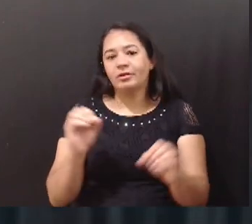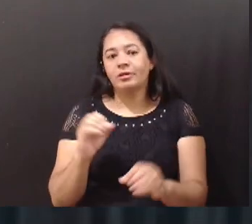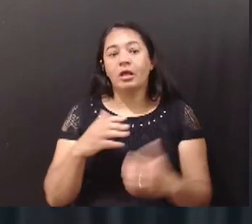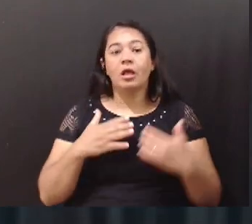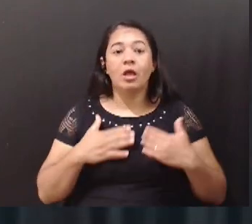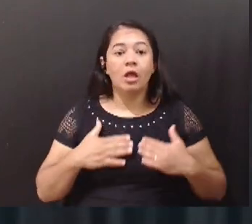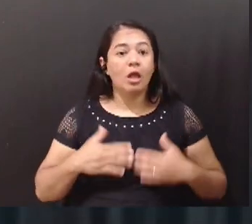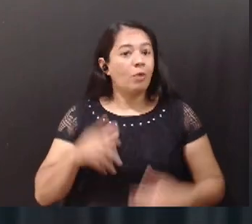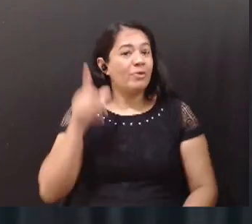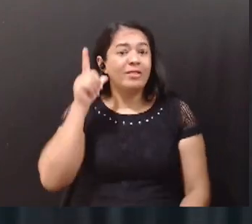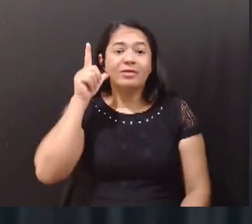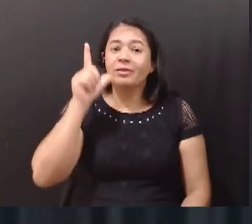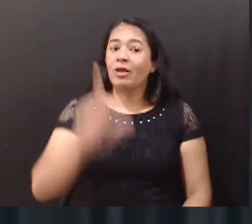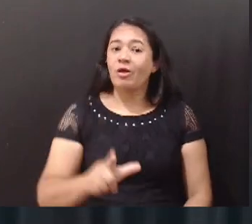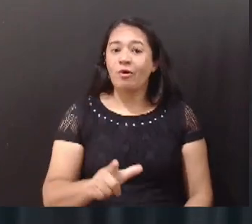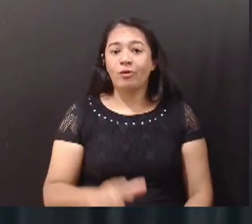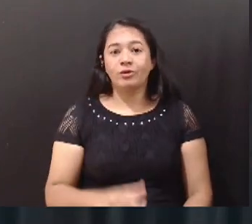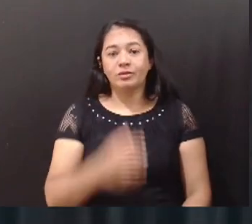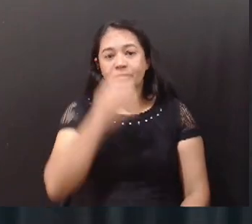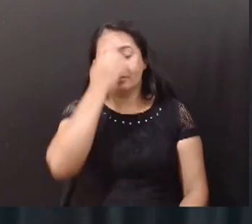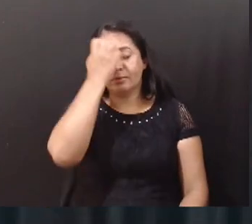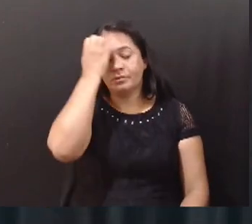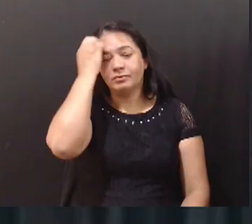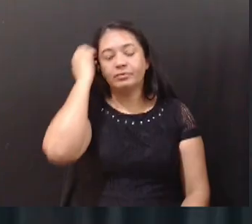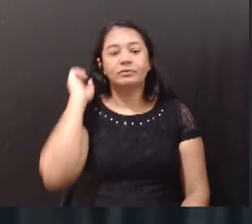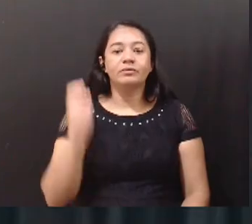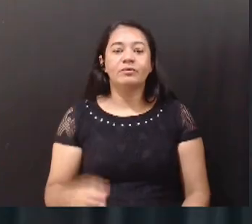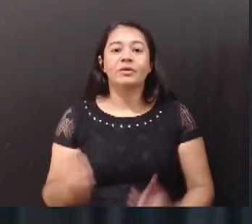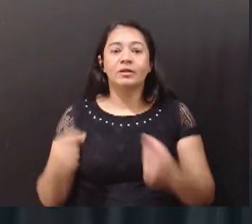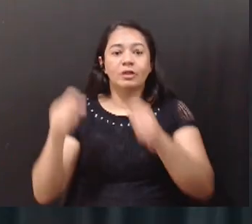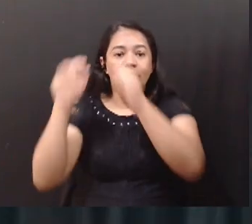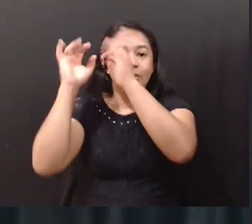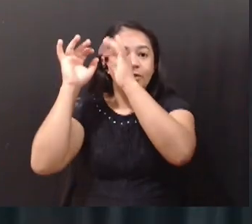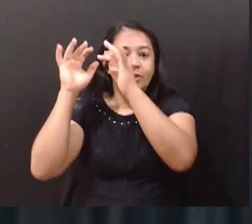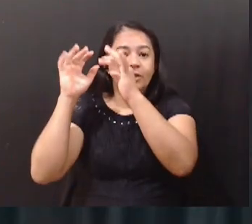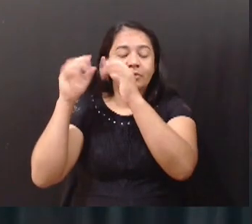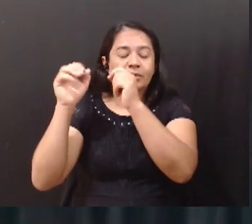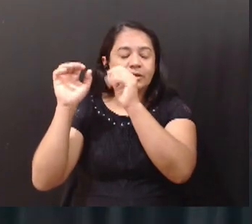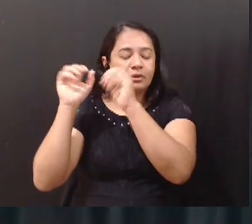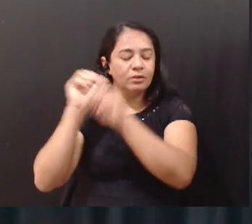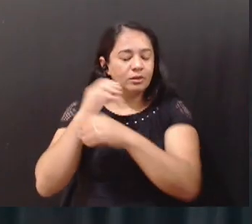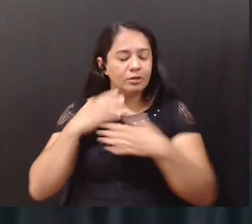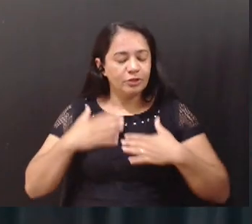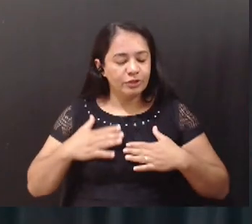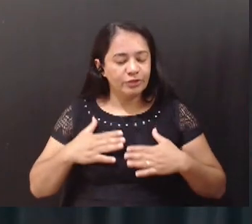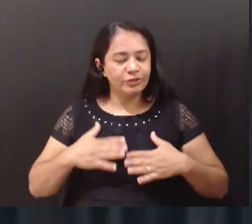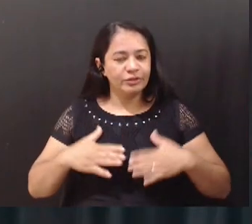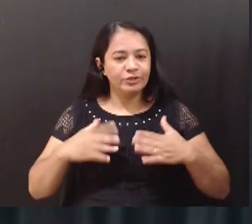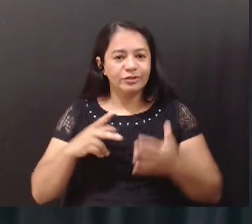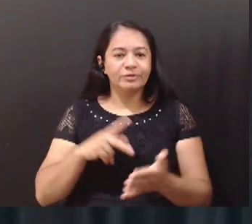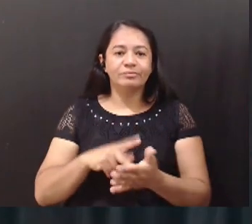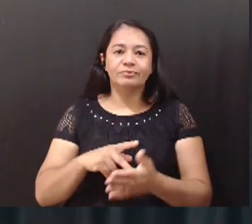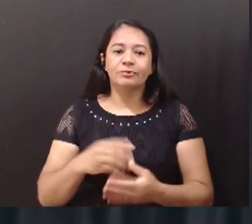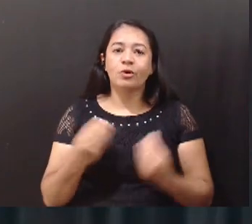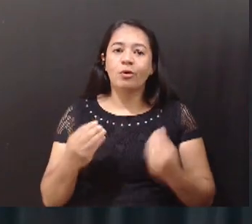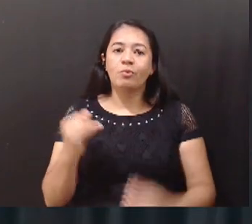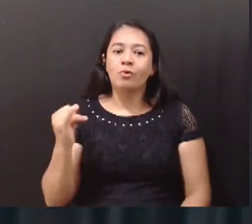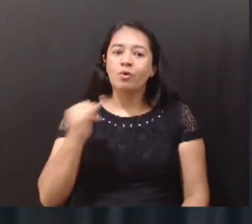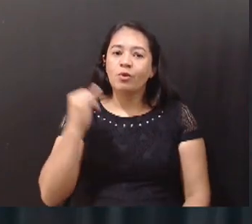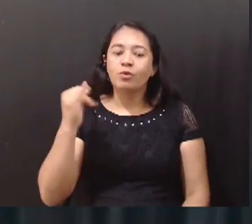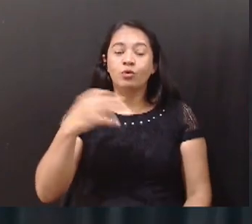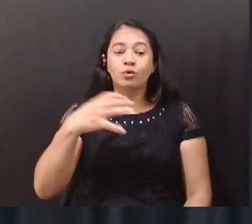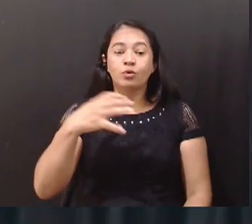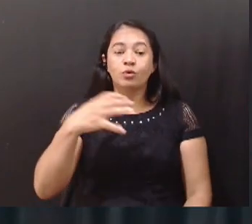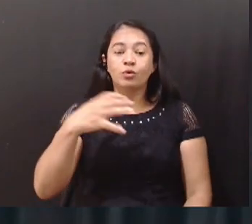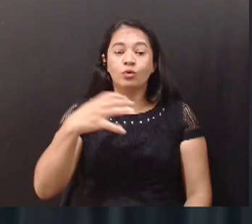conseguir desativar o nosso cérebro para ele descansar. Então, olha como é importante a maneira como a gente se